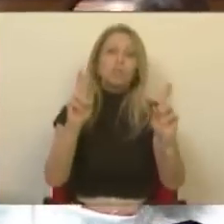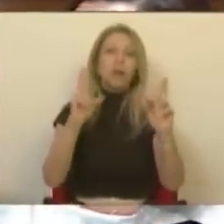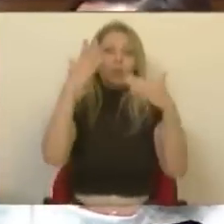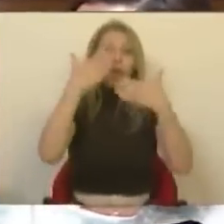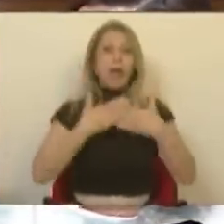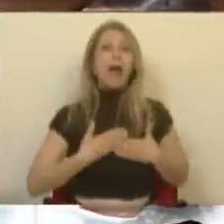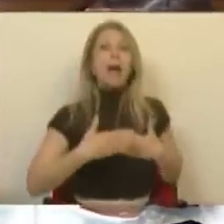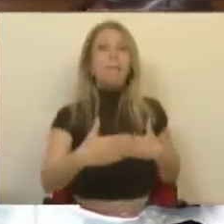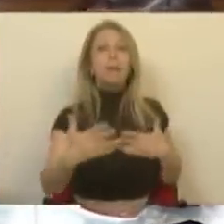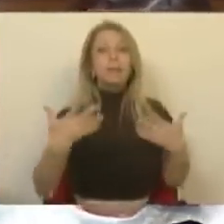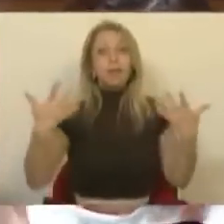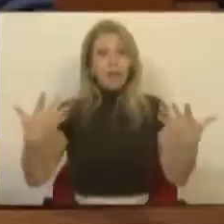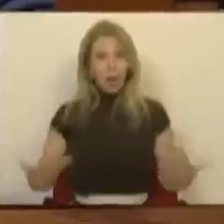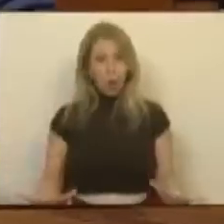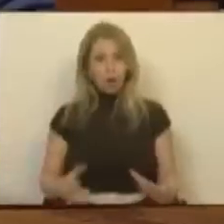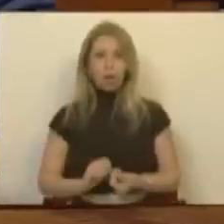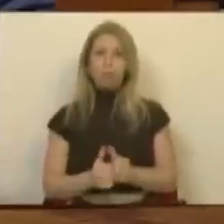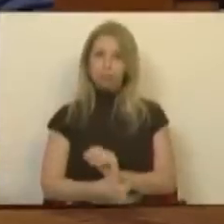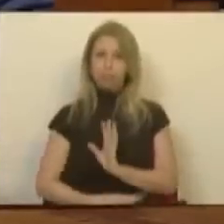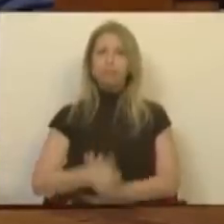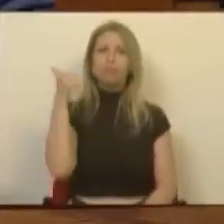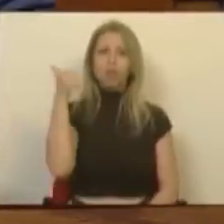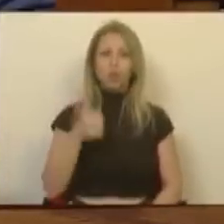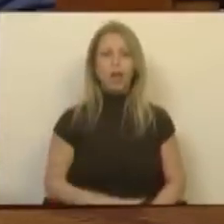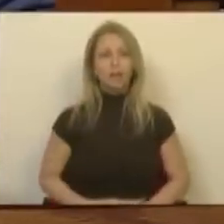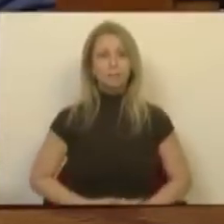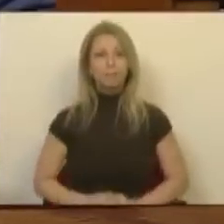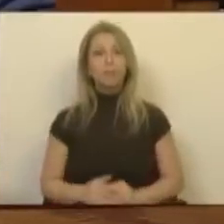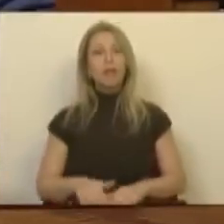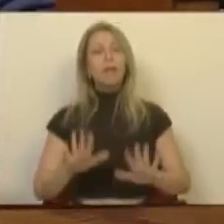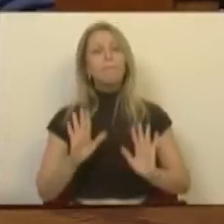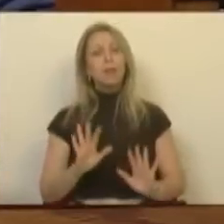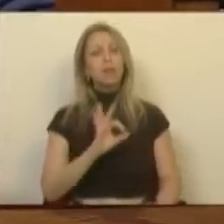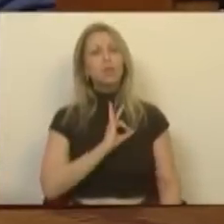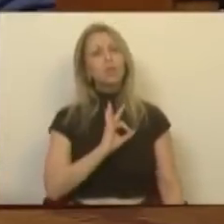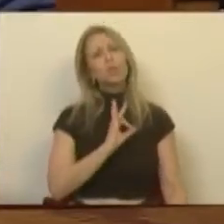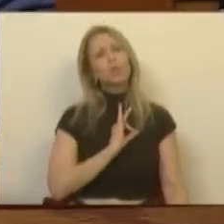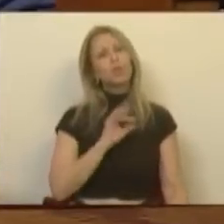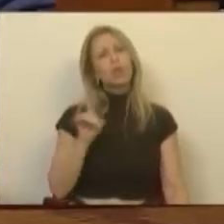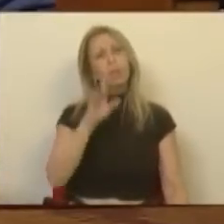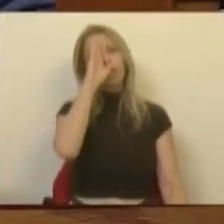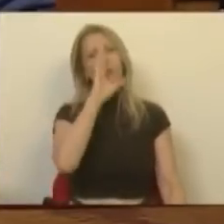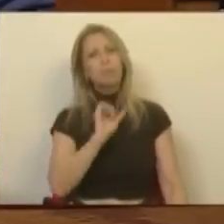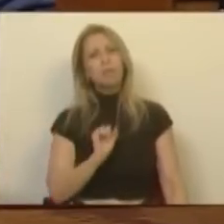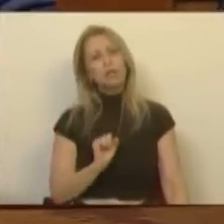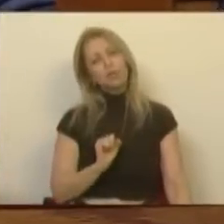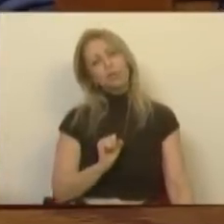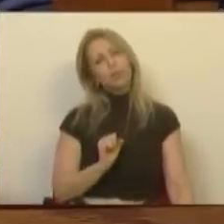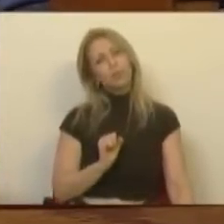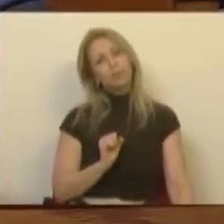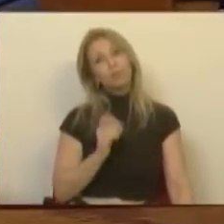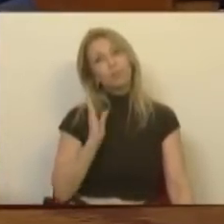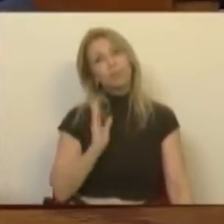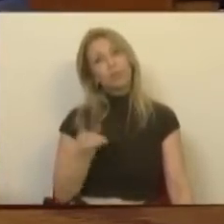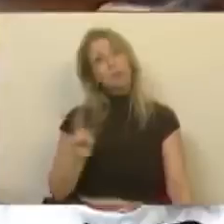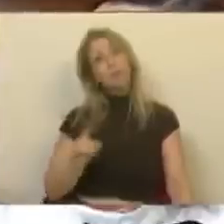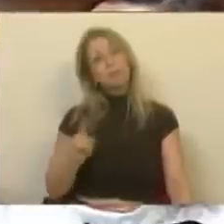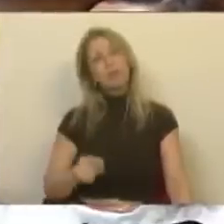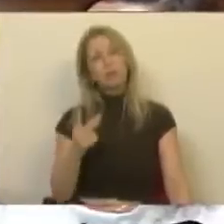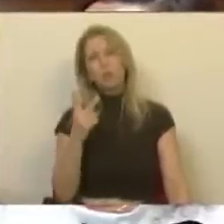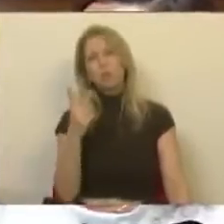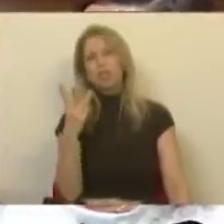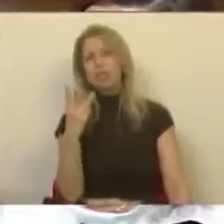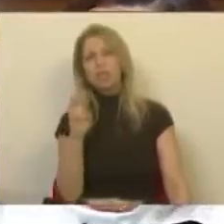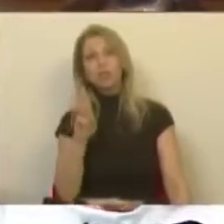só pode só pode melhorar mas o senhor o senhor primeiro ministro já duas ou três vezes desafio